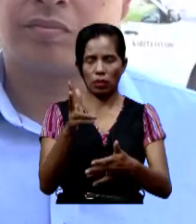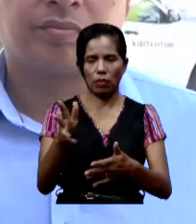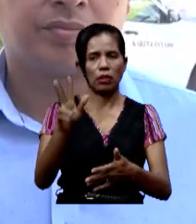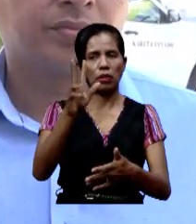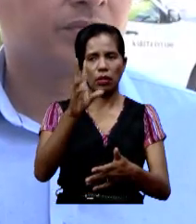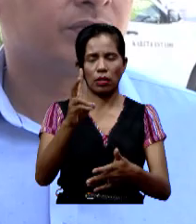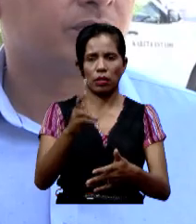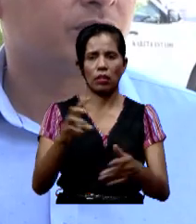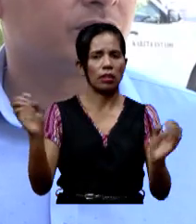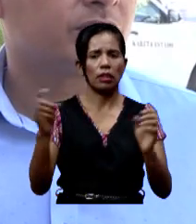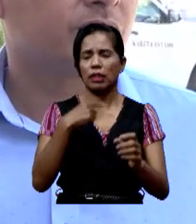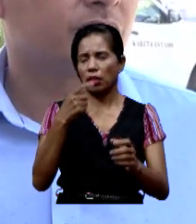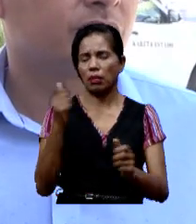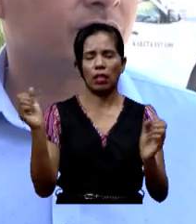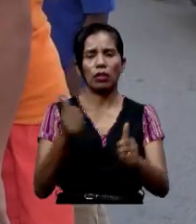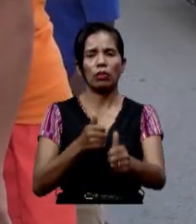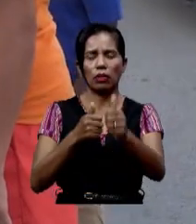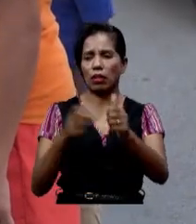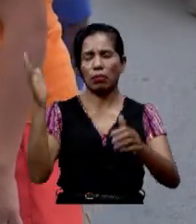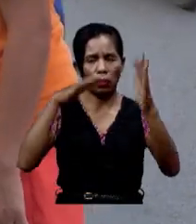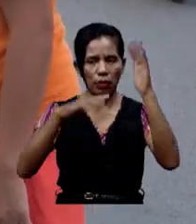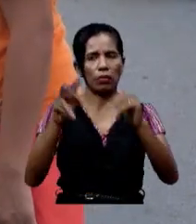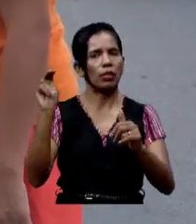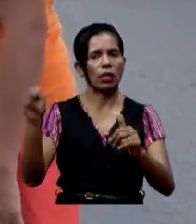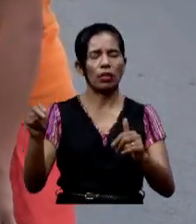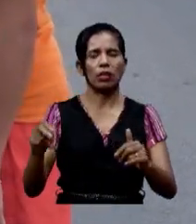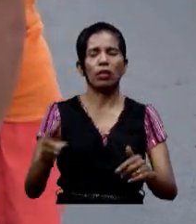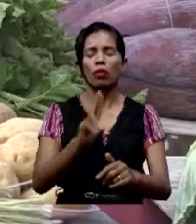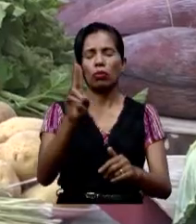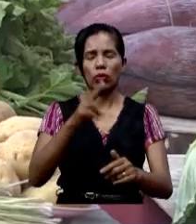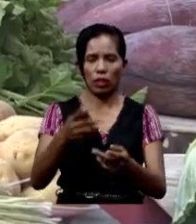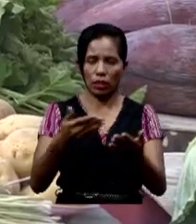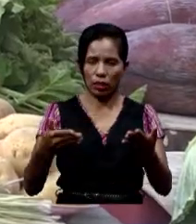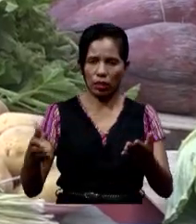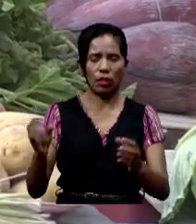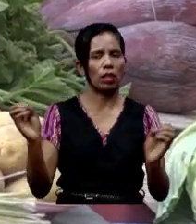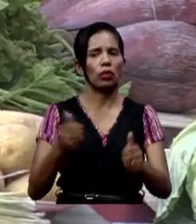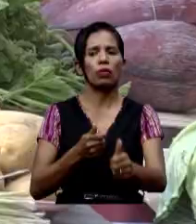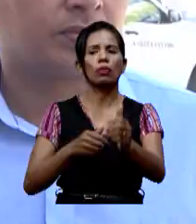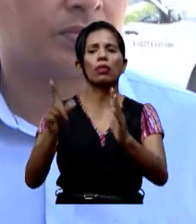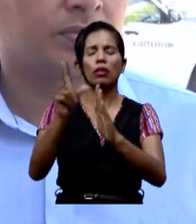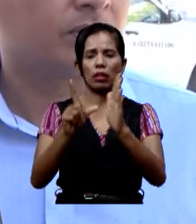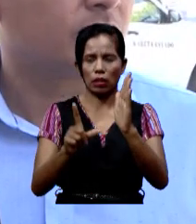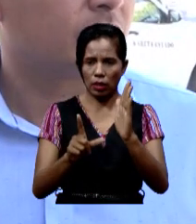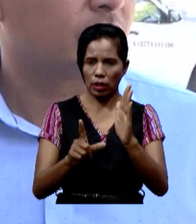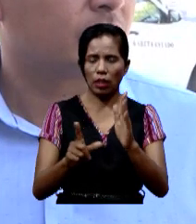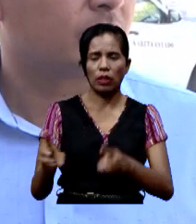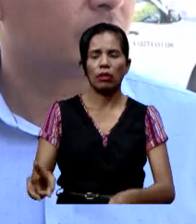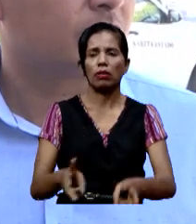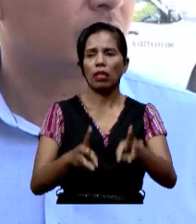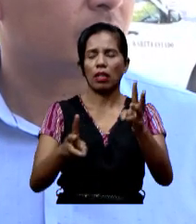33/2000. Se mas lá cumpre, não é problema nenhum. Ocupa espaço público, mas lá tuir dala. Colia baclarona, lá coi